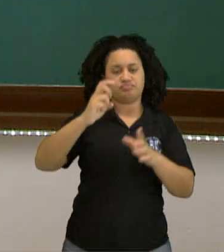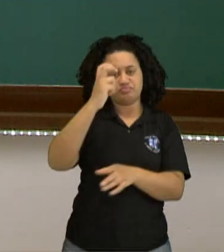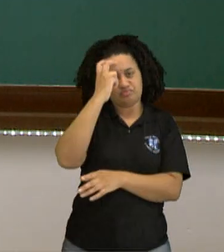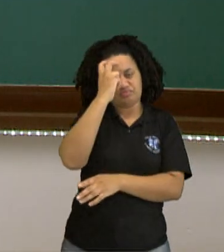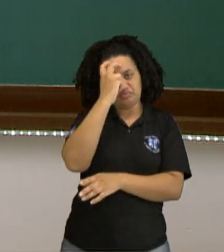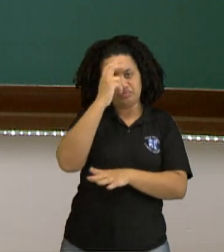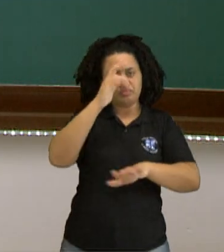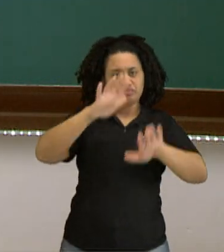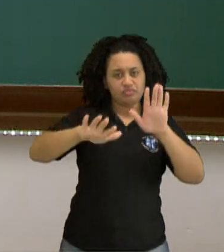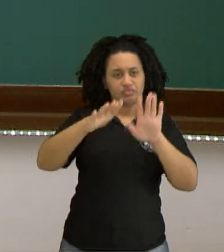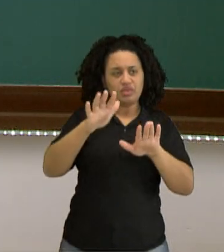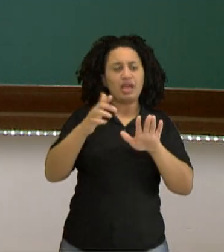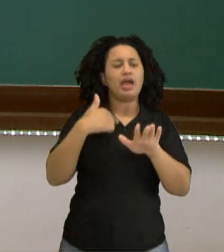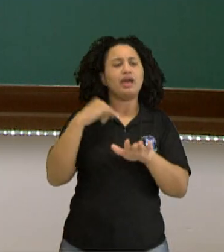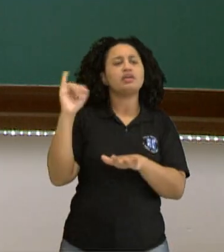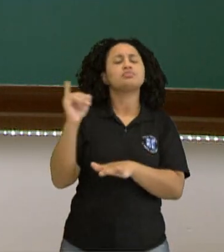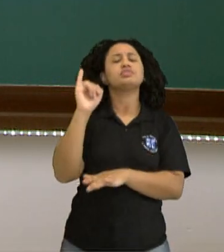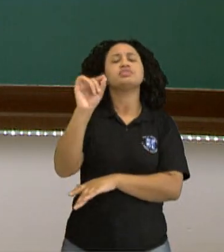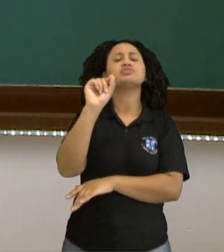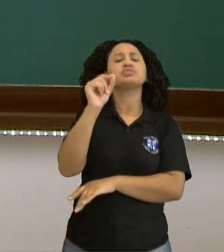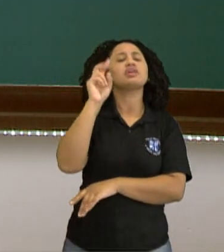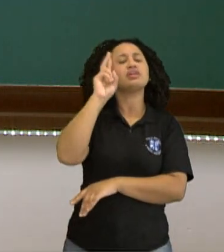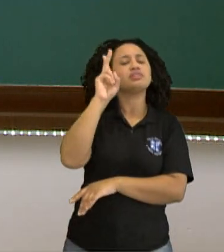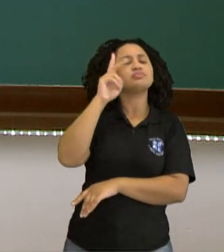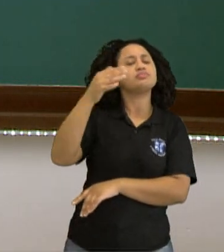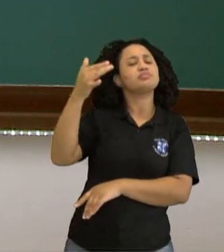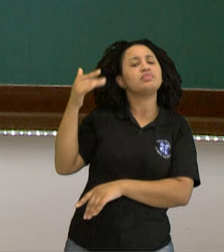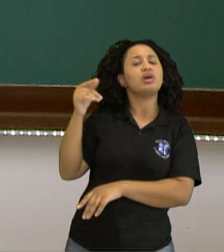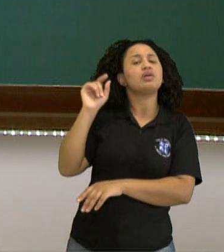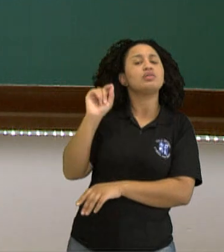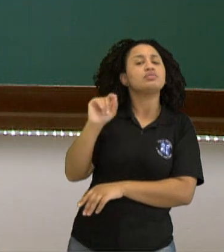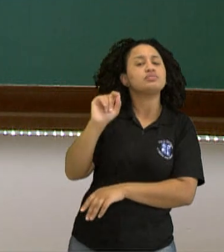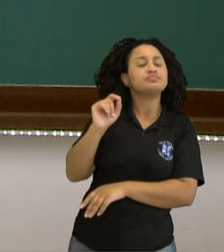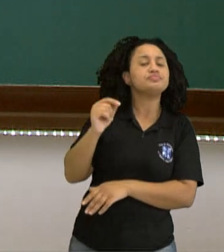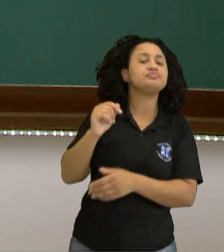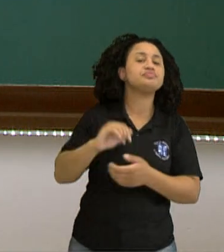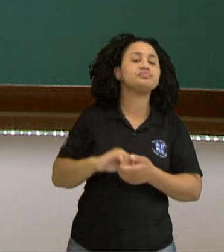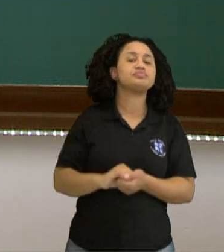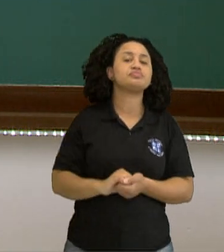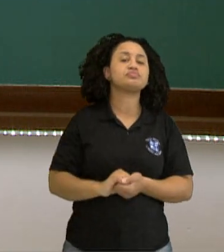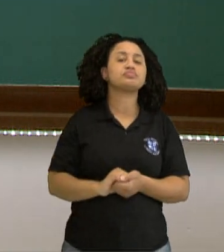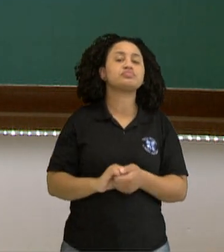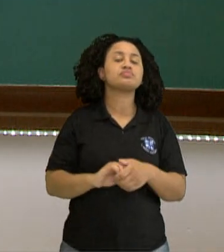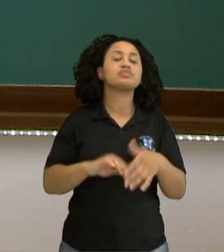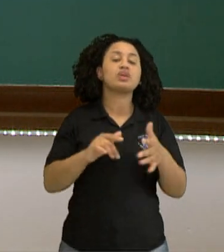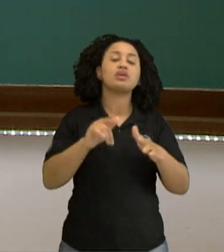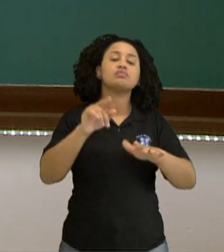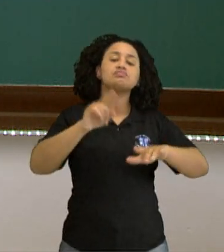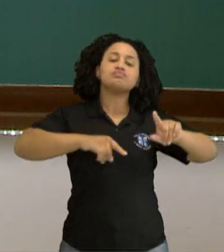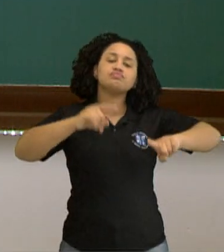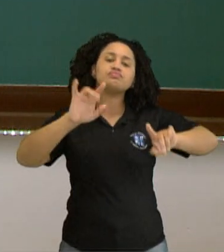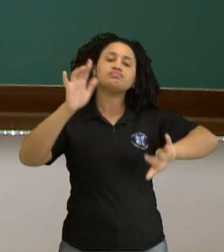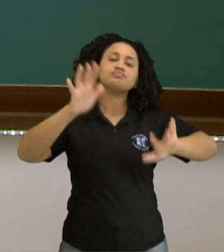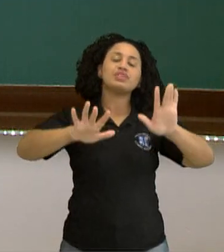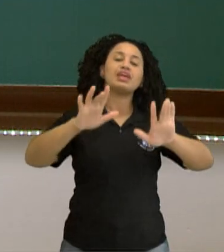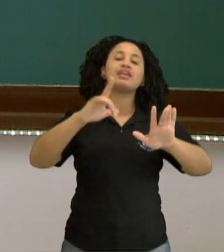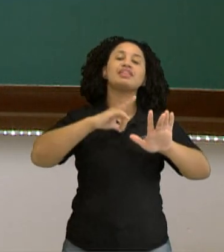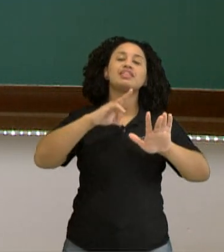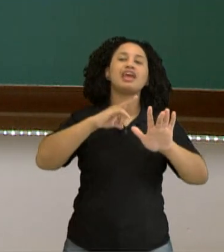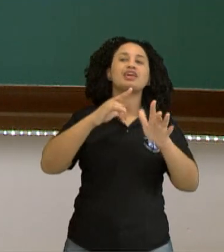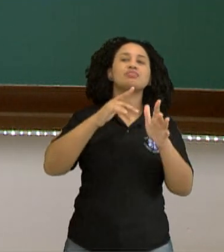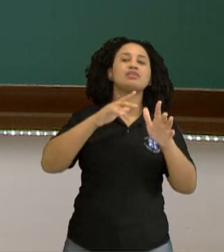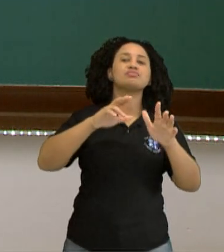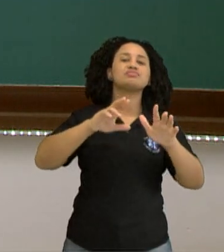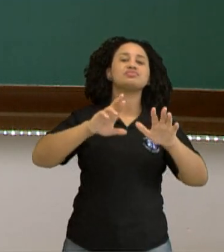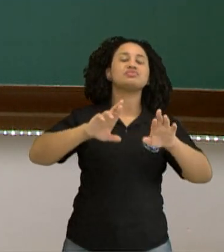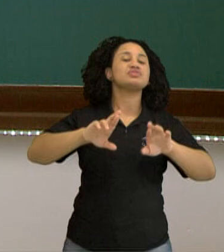importante fazer uma breve recordação com vocês que o relativismo ele tem uma contraposição